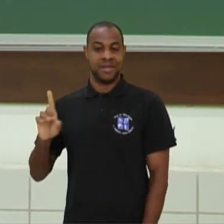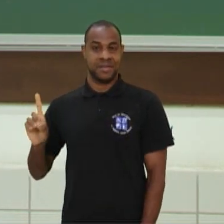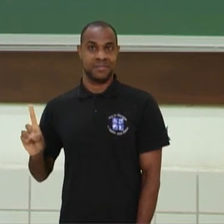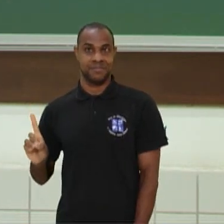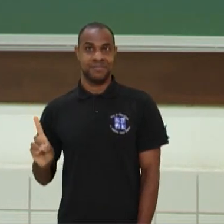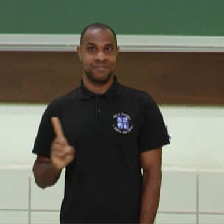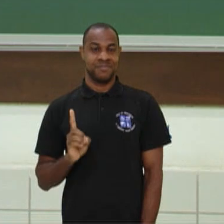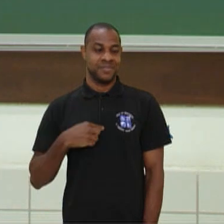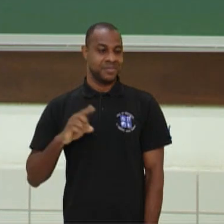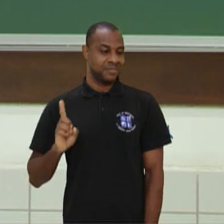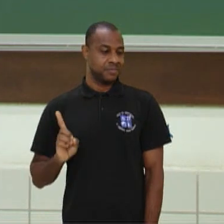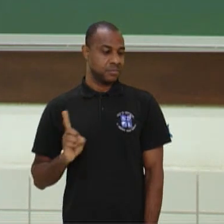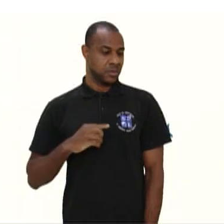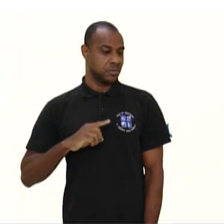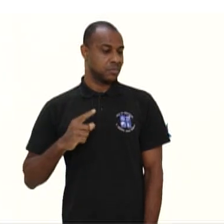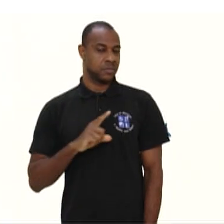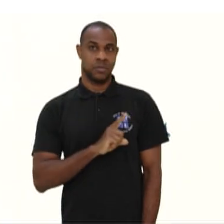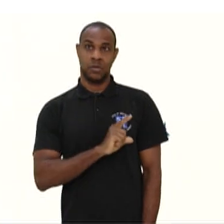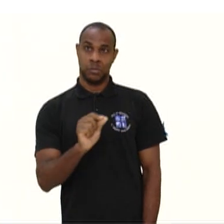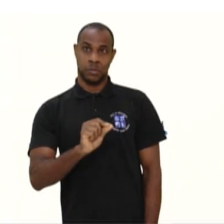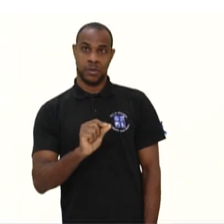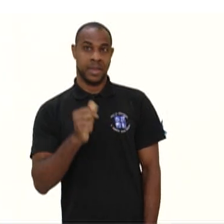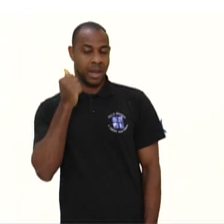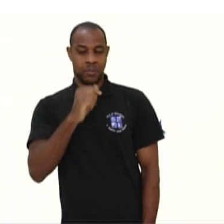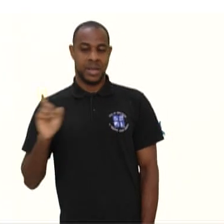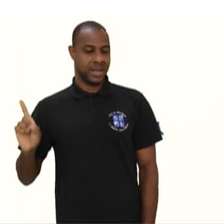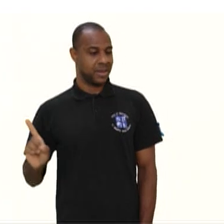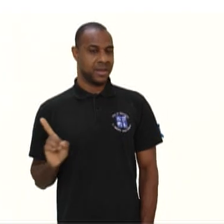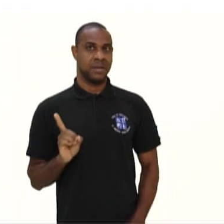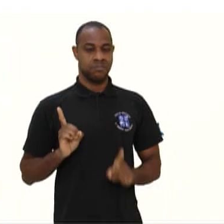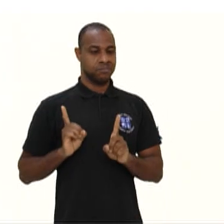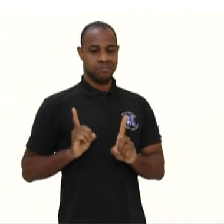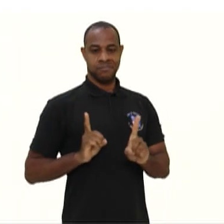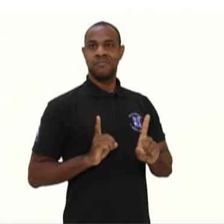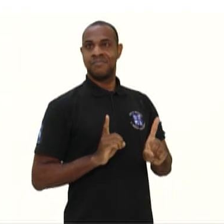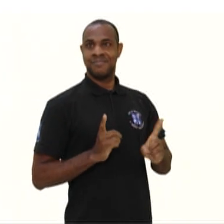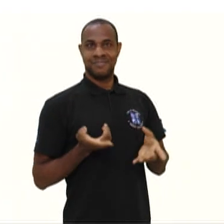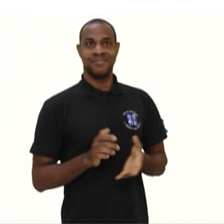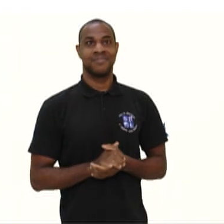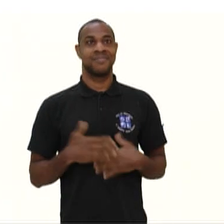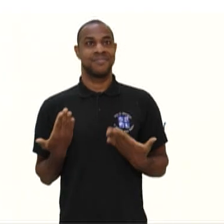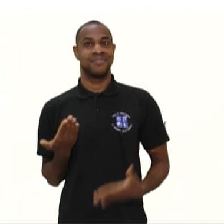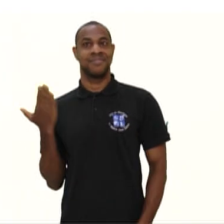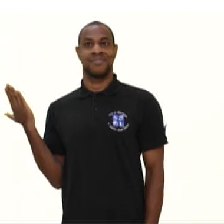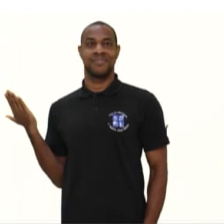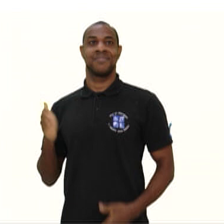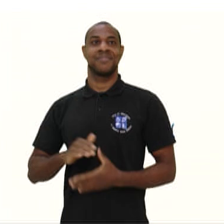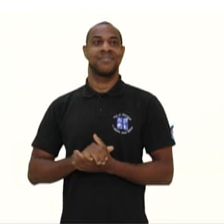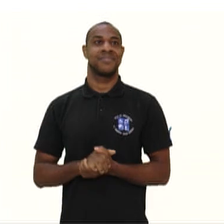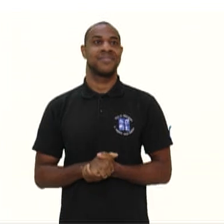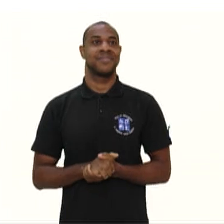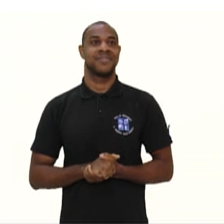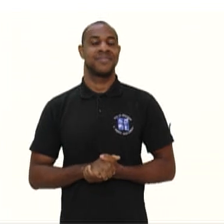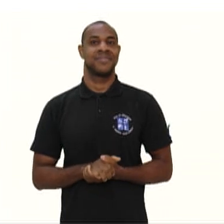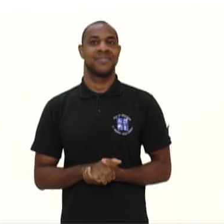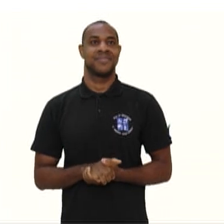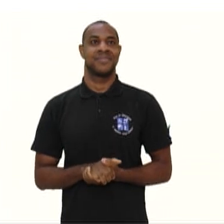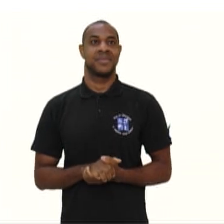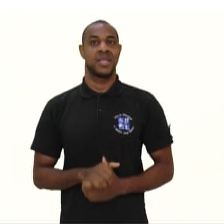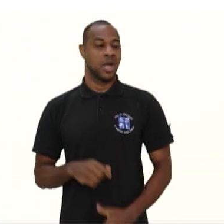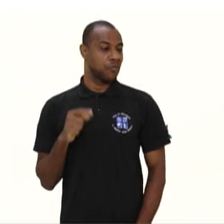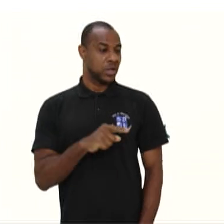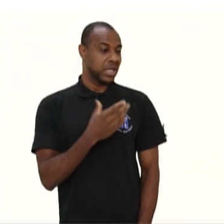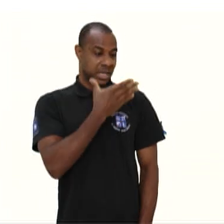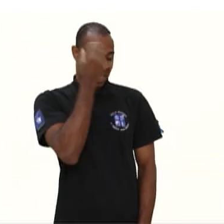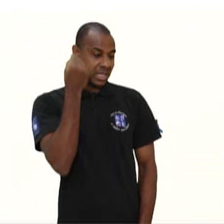saindo da mercearia, ela veio atrás de mim. E you forgot your recipe, she said. Você